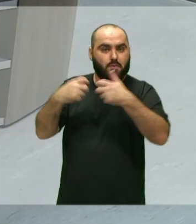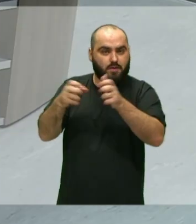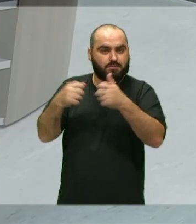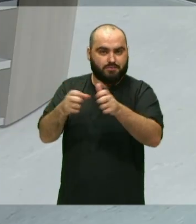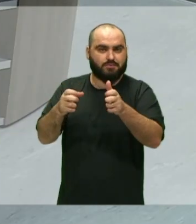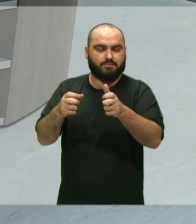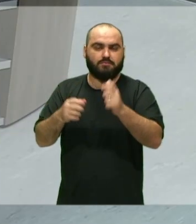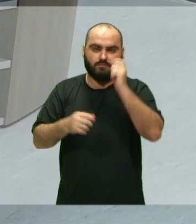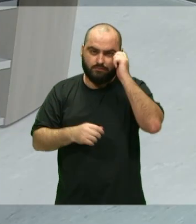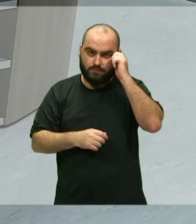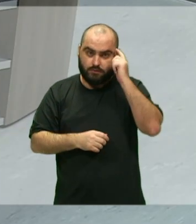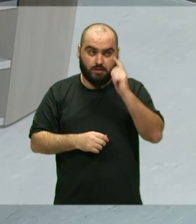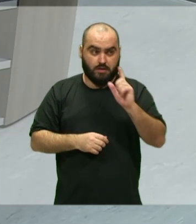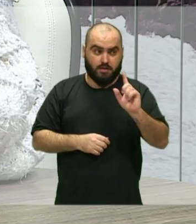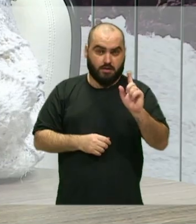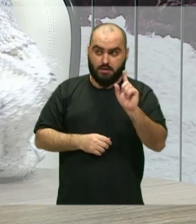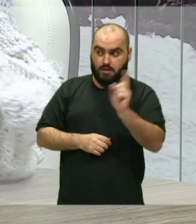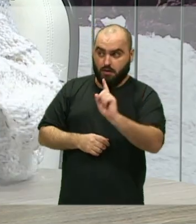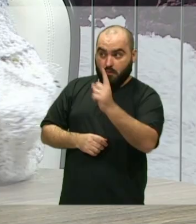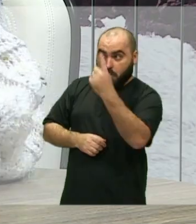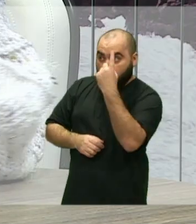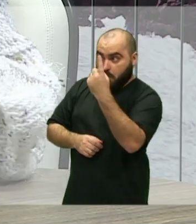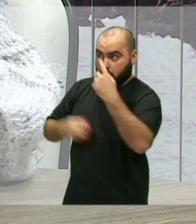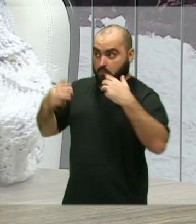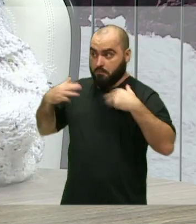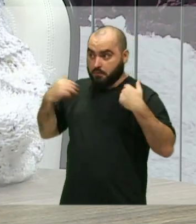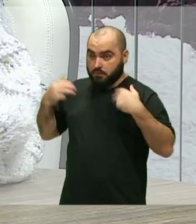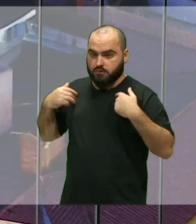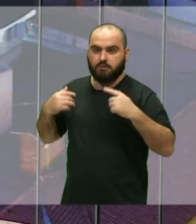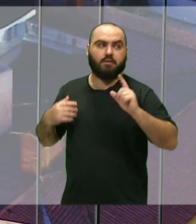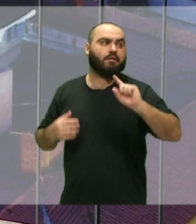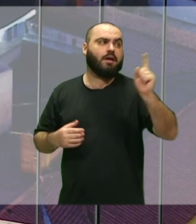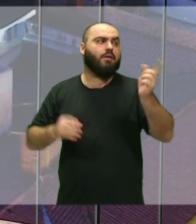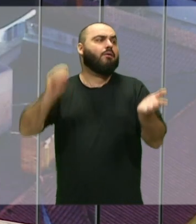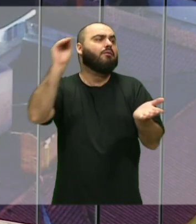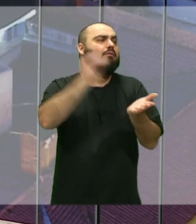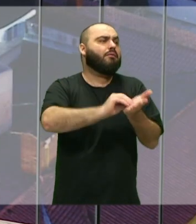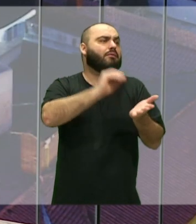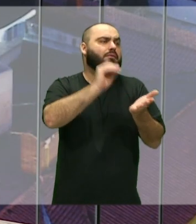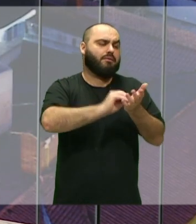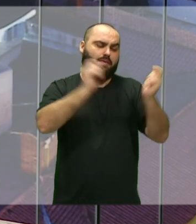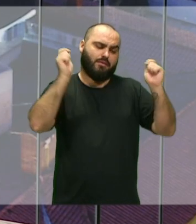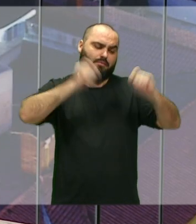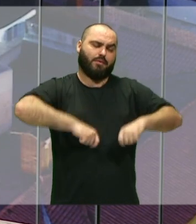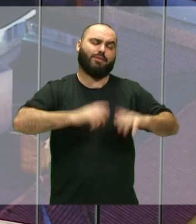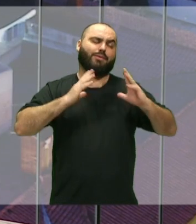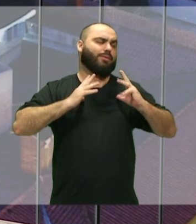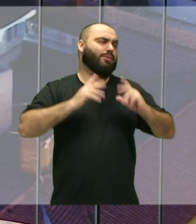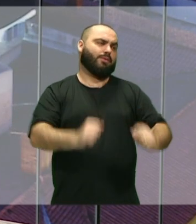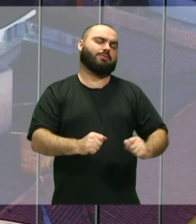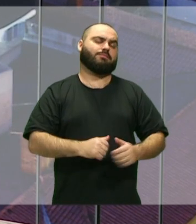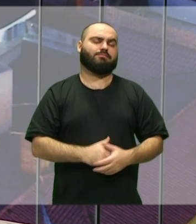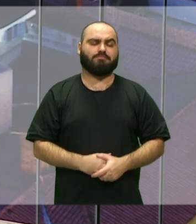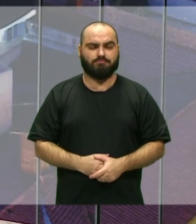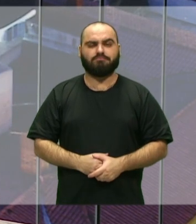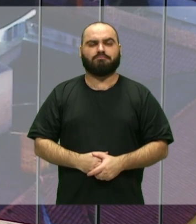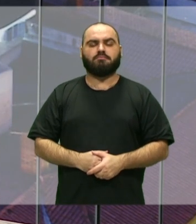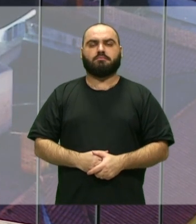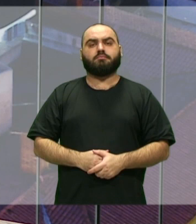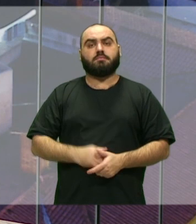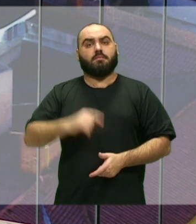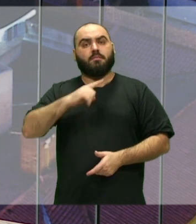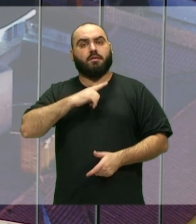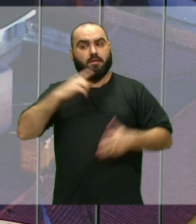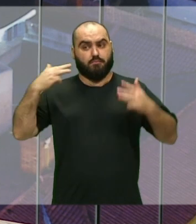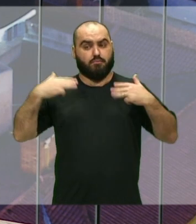não é um motorista não é um em si, motorista em si, é uma todos, falta de capacitação de todos. De todos. Tem motorista, assim, ó, é que nem eu sempre falo, né? Por causa de um a